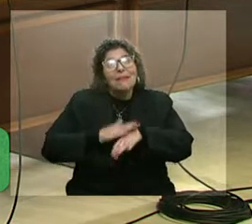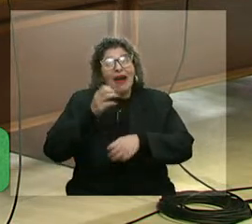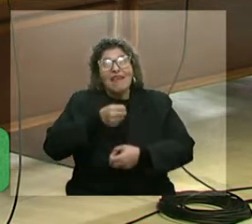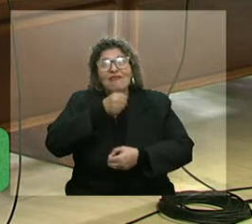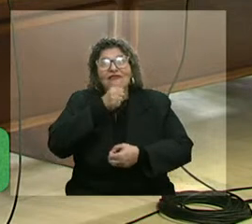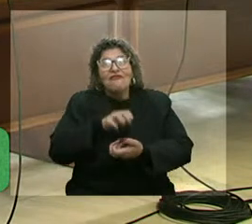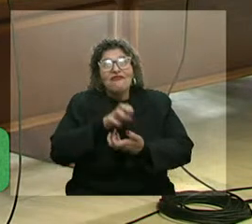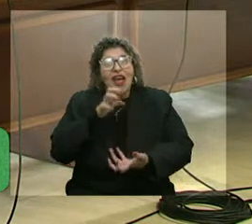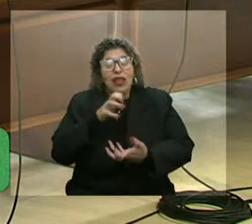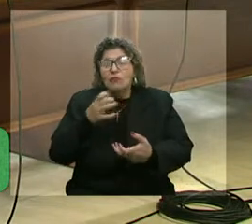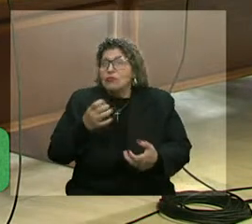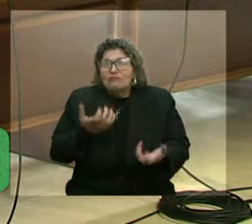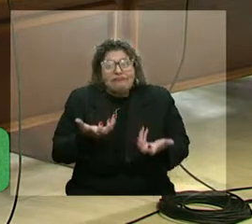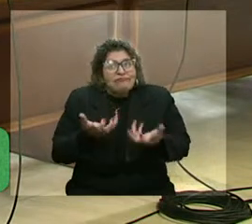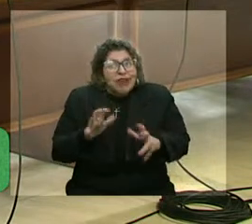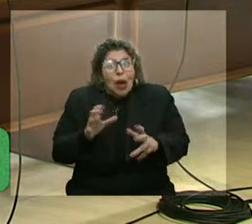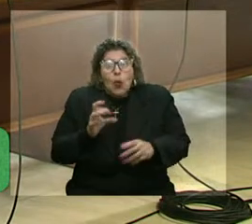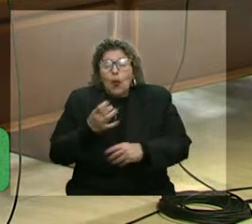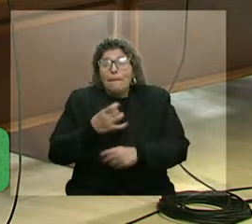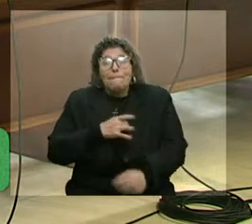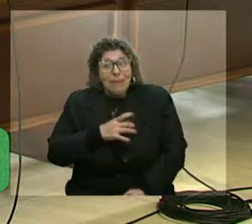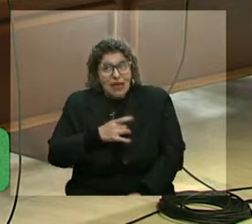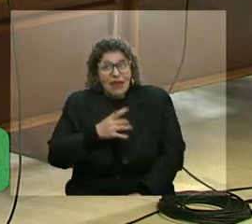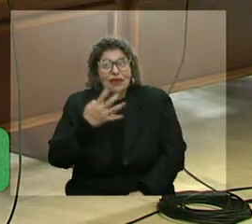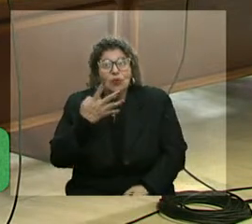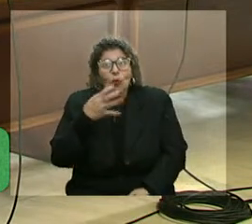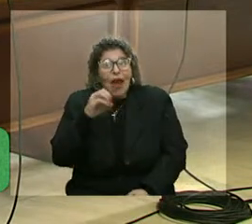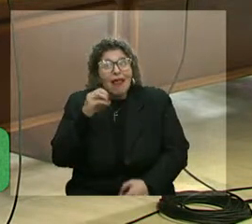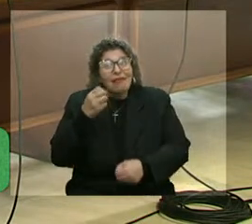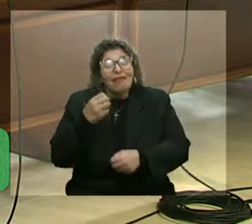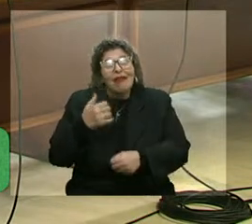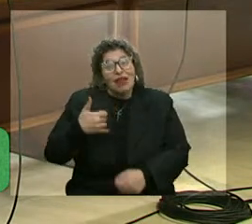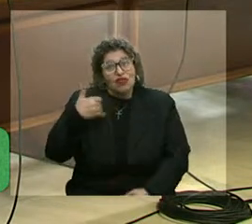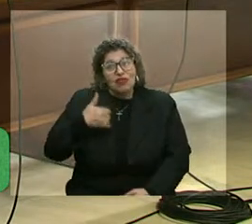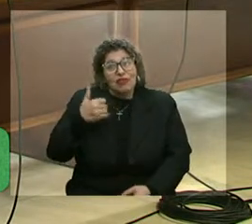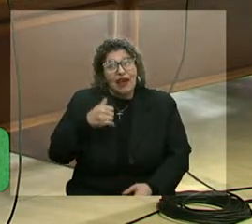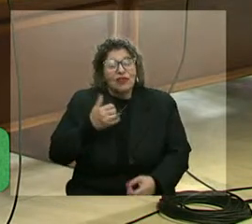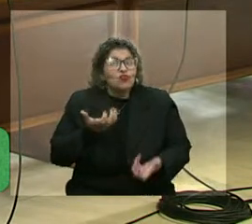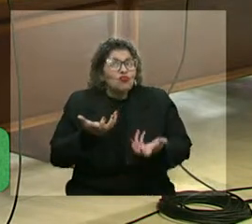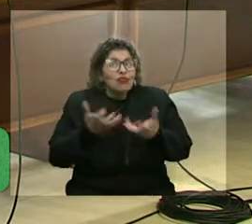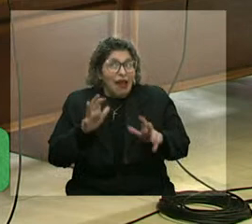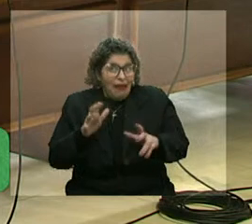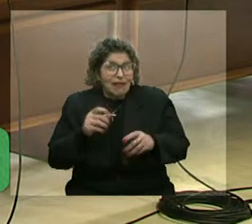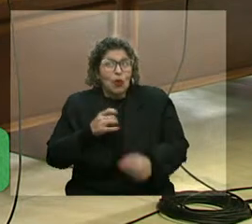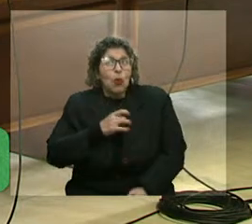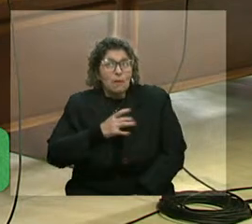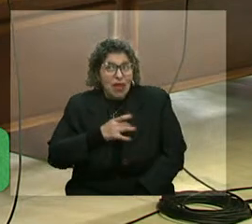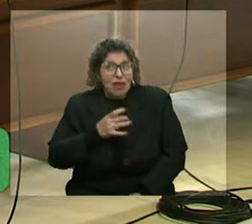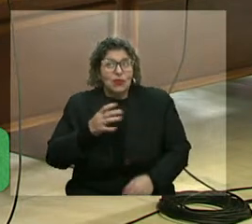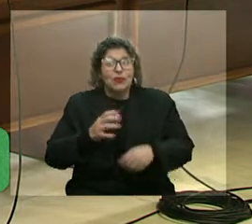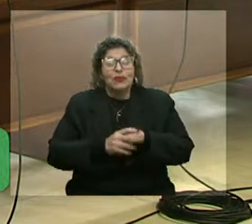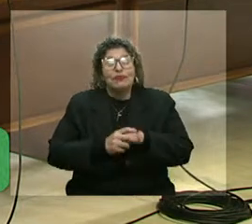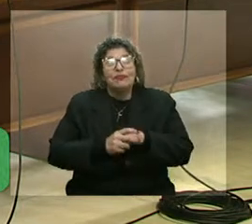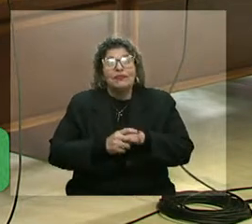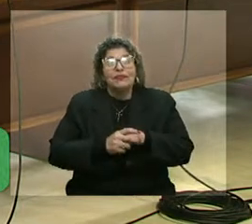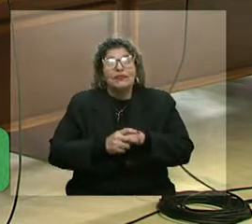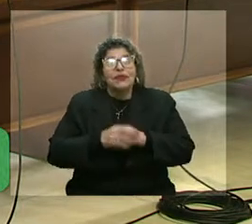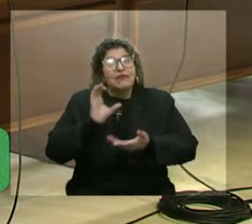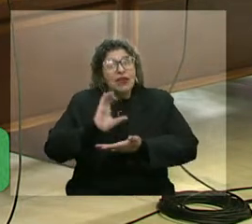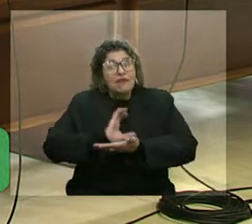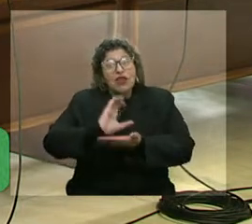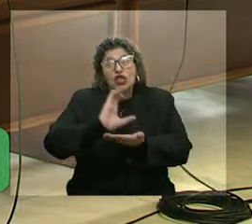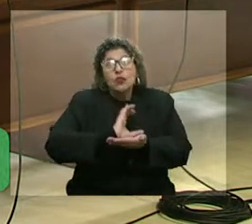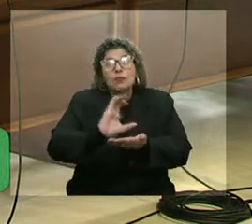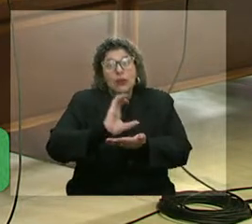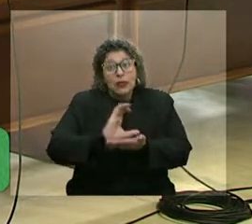fazer o pré-câncer por receio, né? Acima dos 40 anos, mamografia. Bem, depois você tem a questão de fazer investimentos